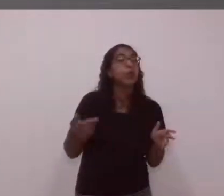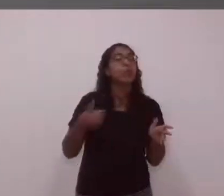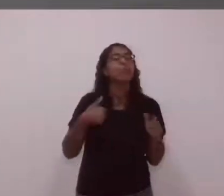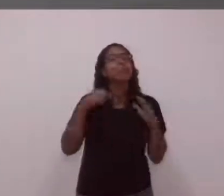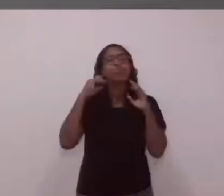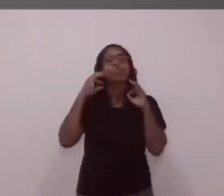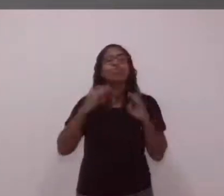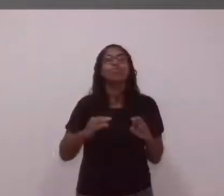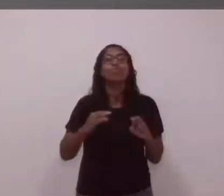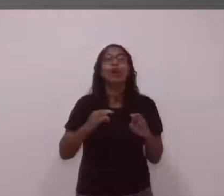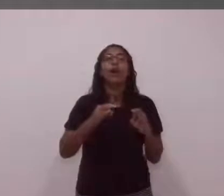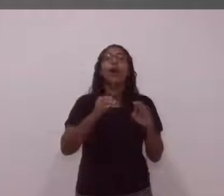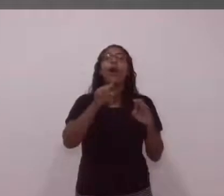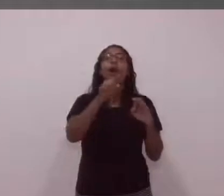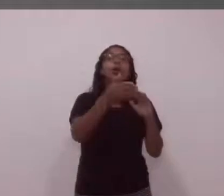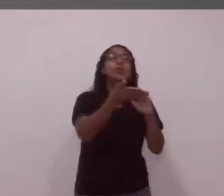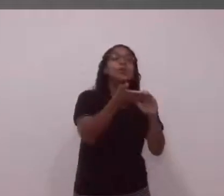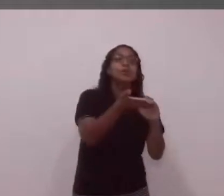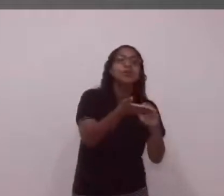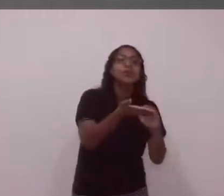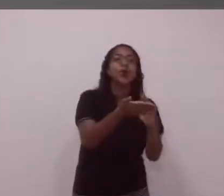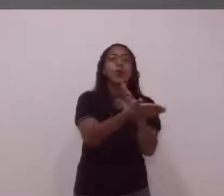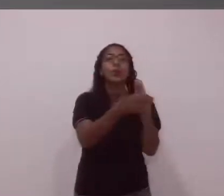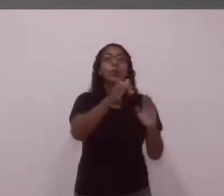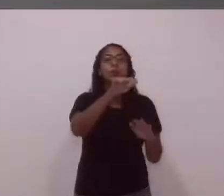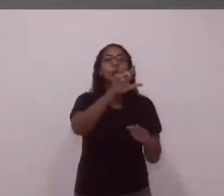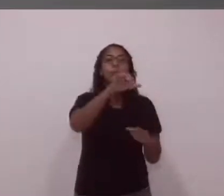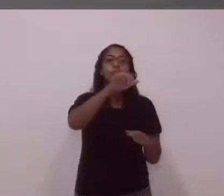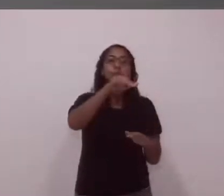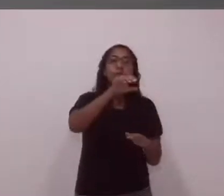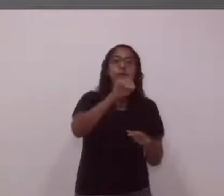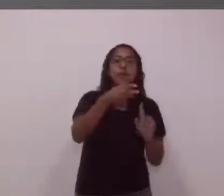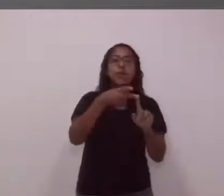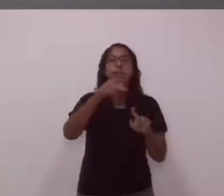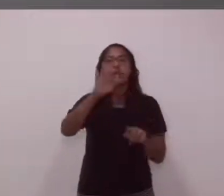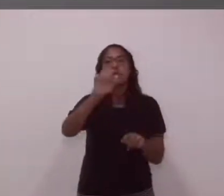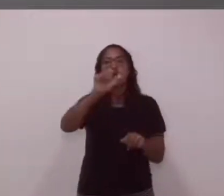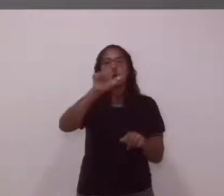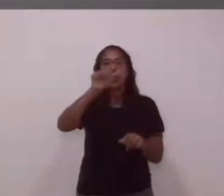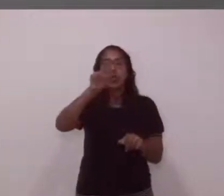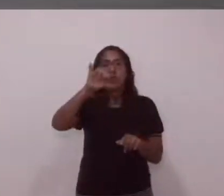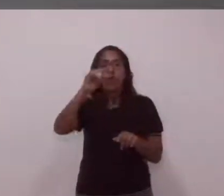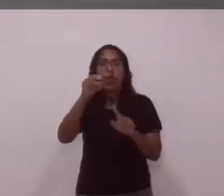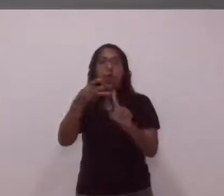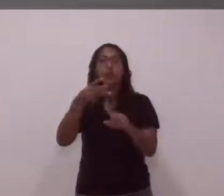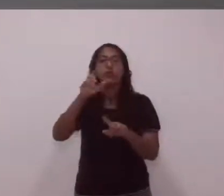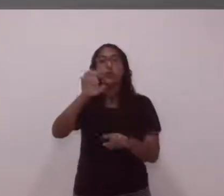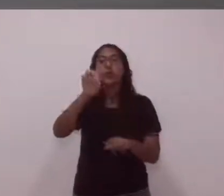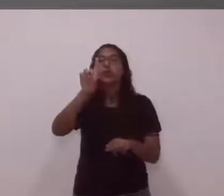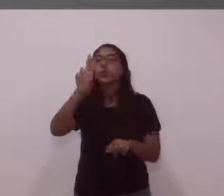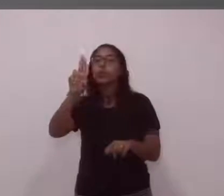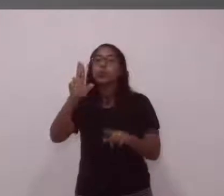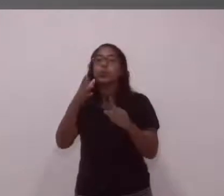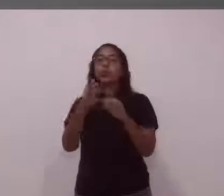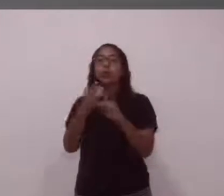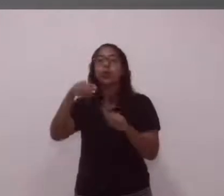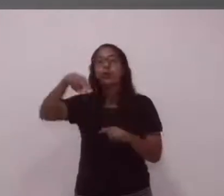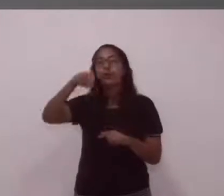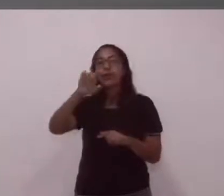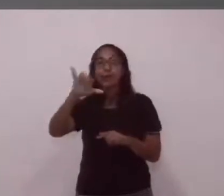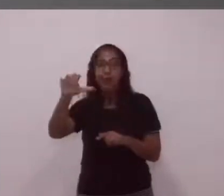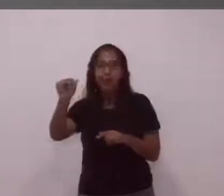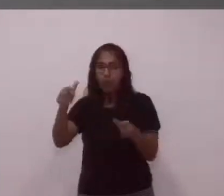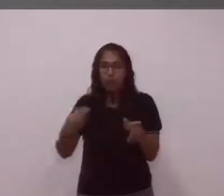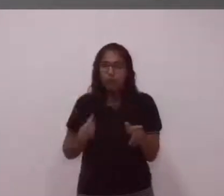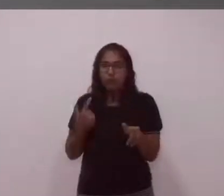alguns secretários que estão aqui como Juliano Ferraguti o Flávio o Cruz o Edu Galasso a Neia que não está mas está representada